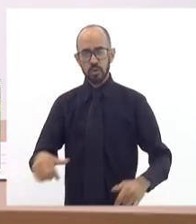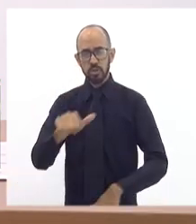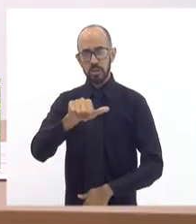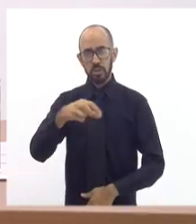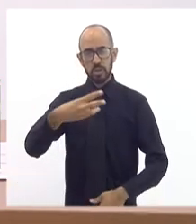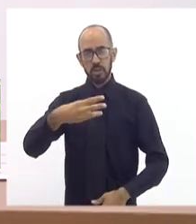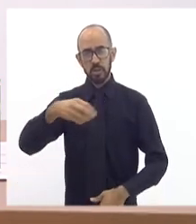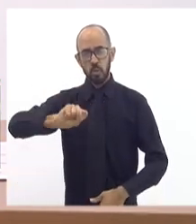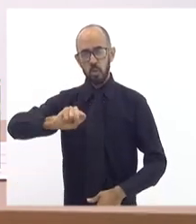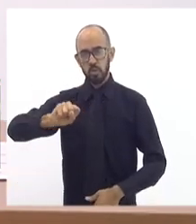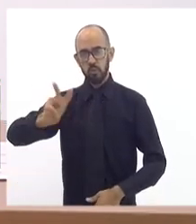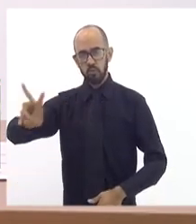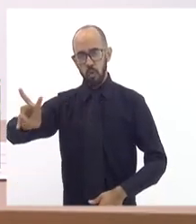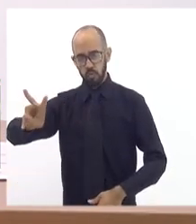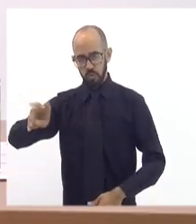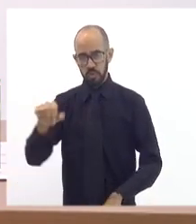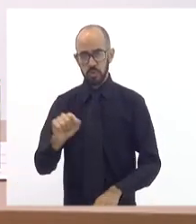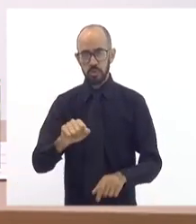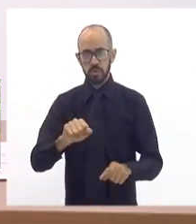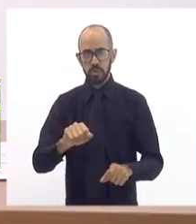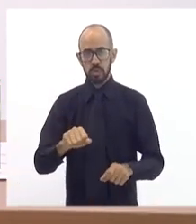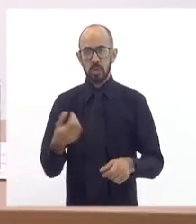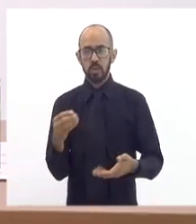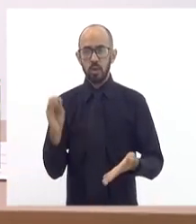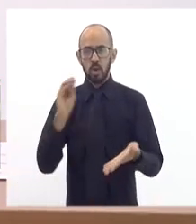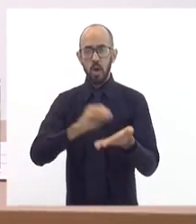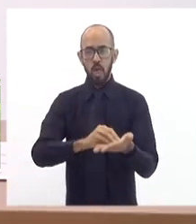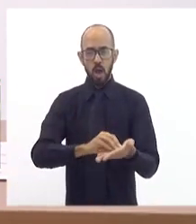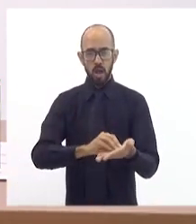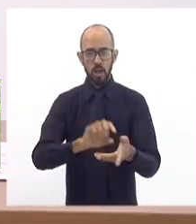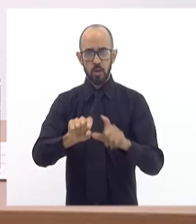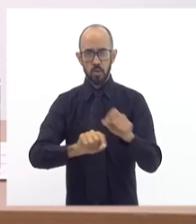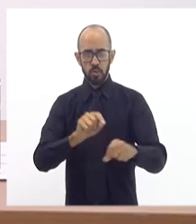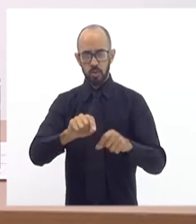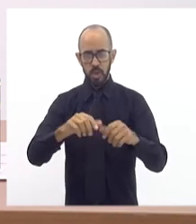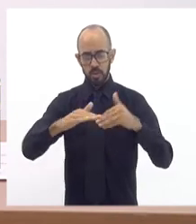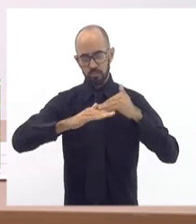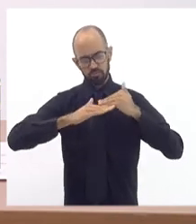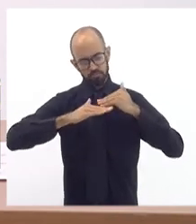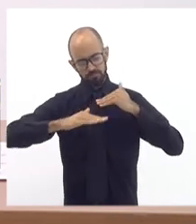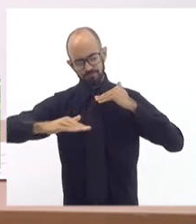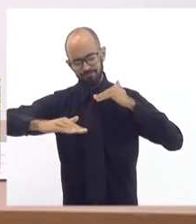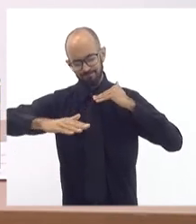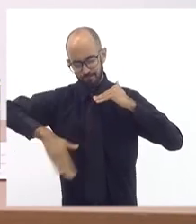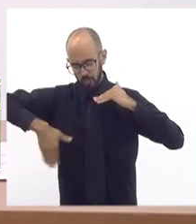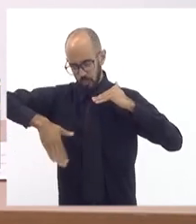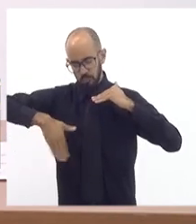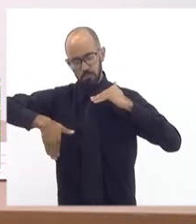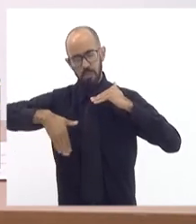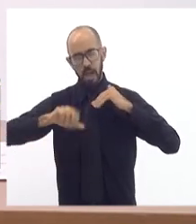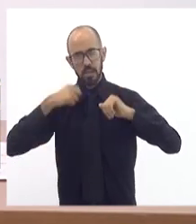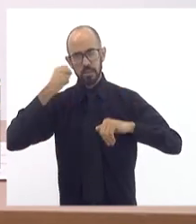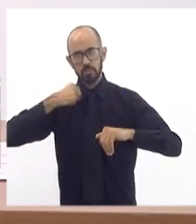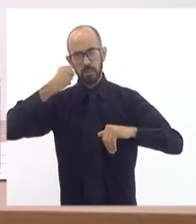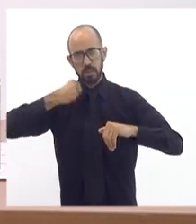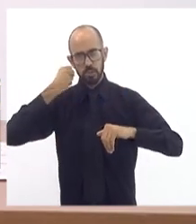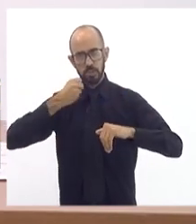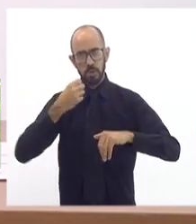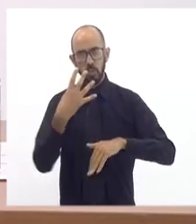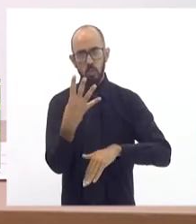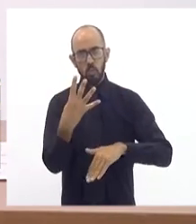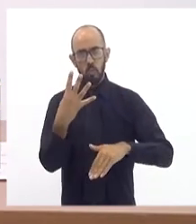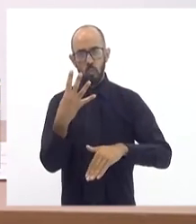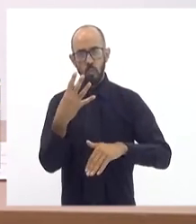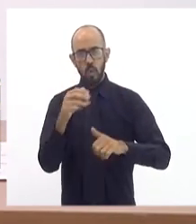volts como parte do empreendimento que inclui a instalação no espelho da Baía de Sepetiba de quatro termelétricas flutuantes